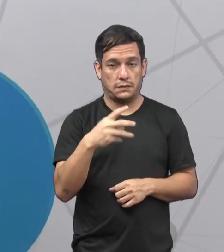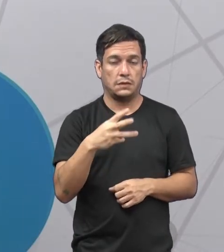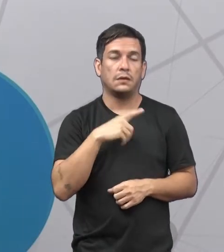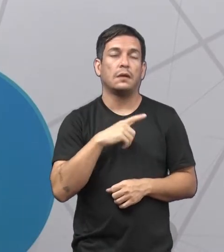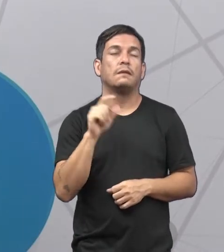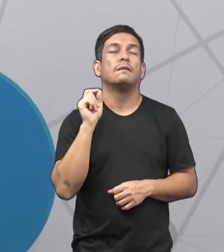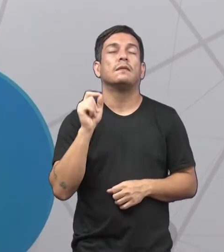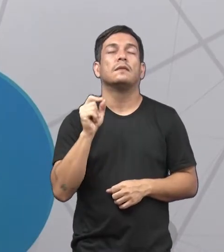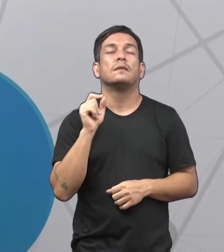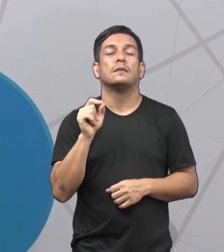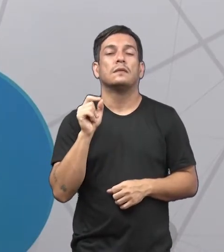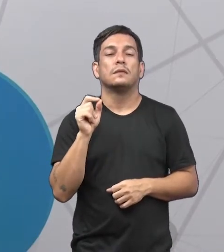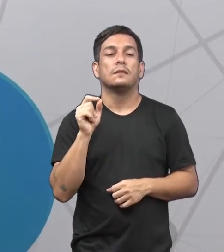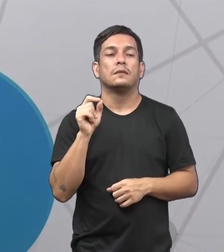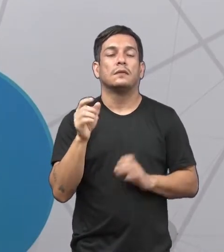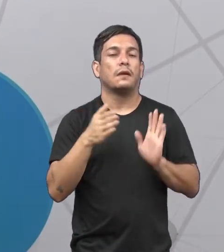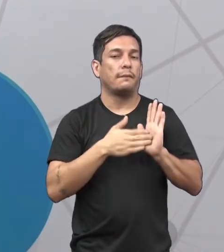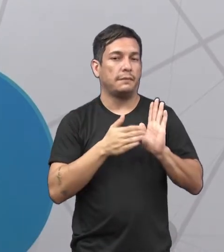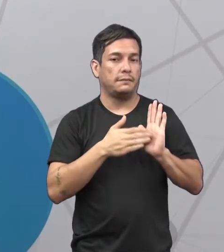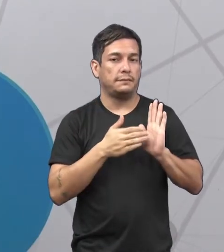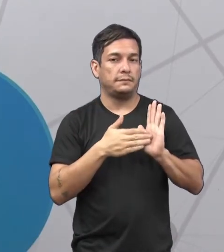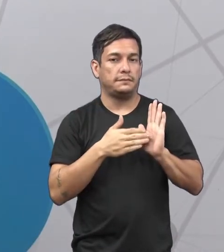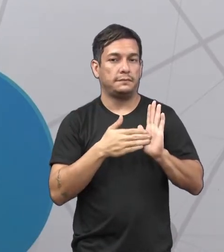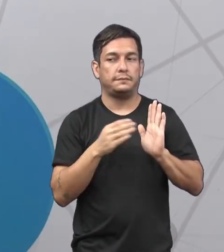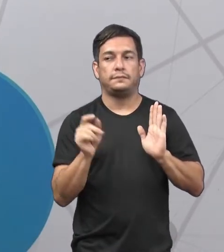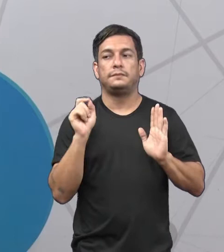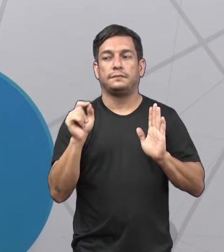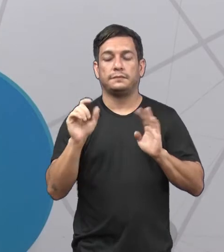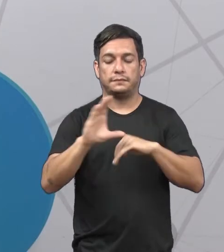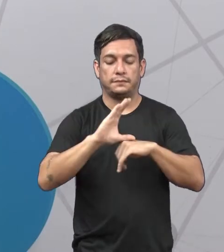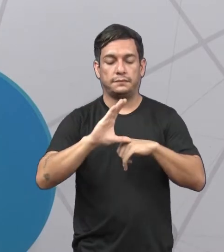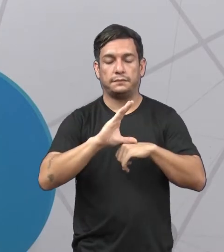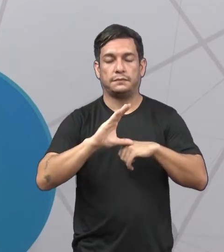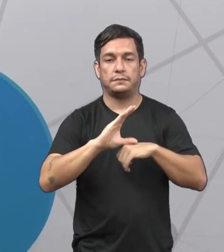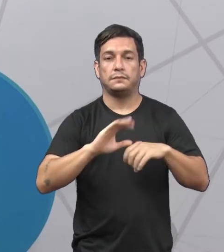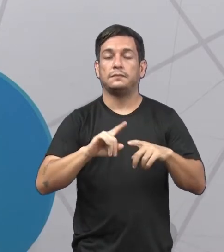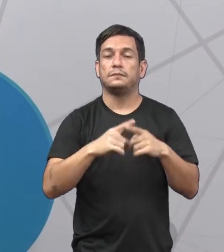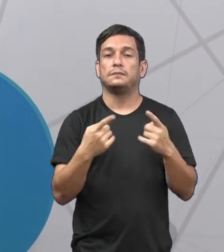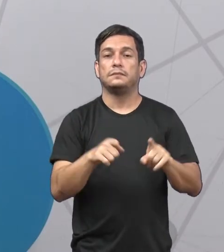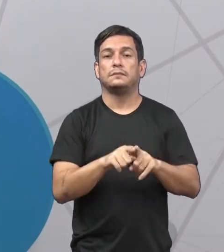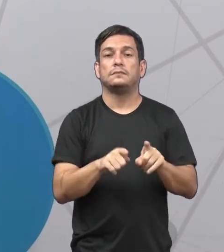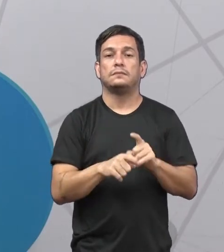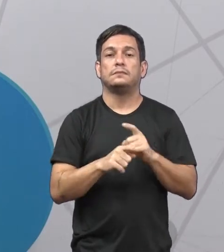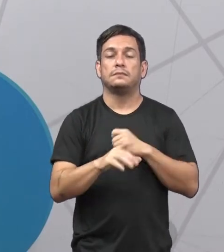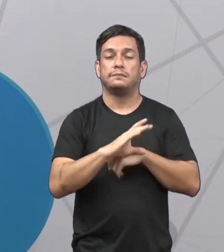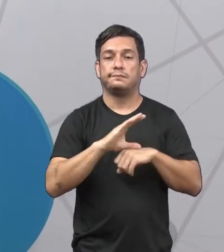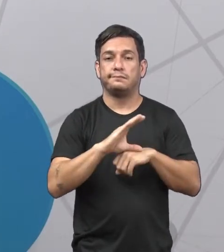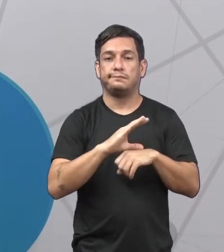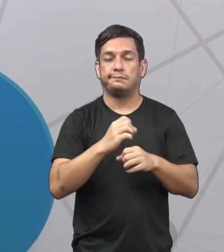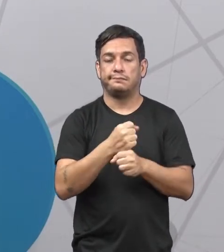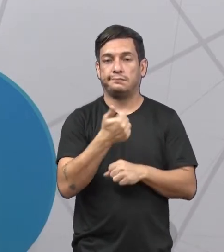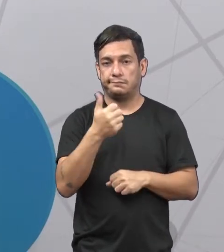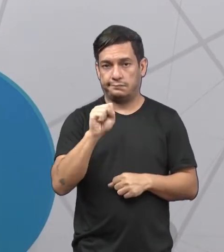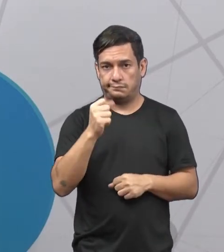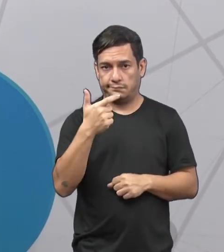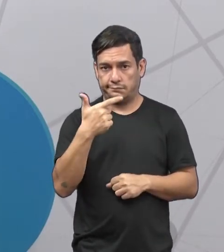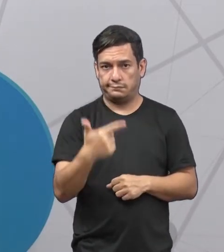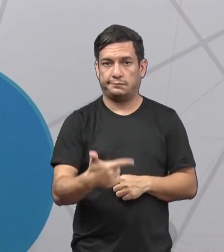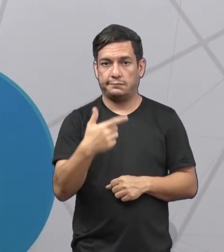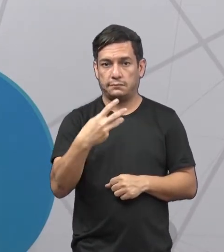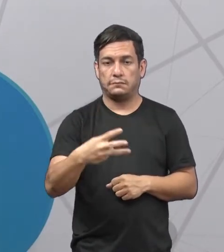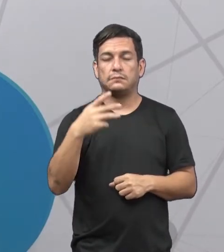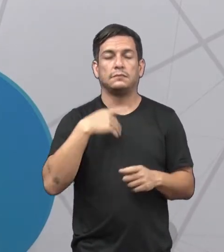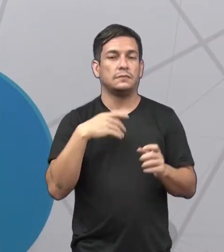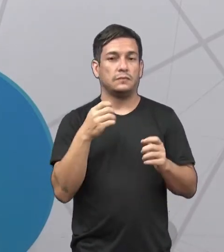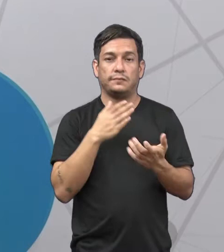aí uma proposta de Constituição, mas a Constituição de 1823, que não